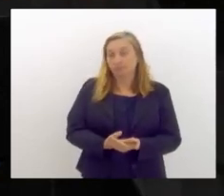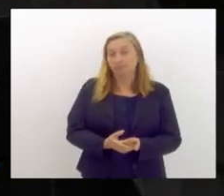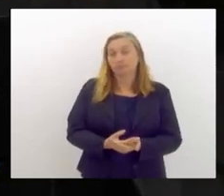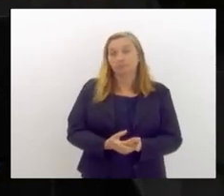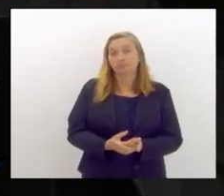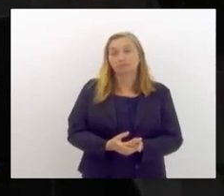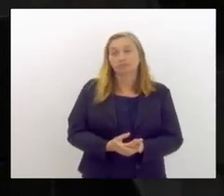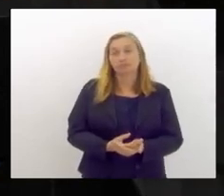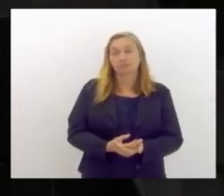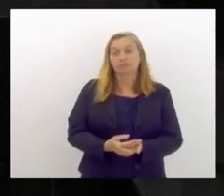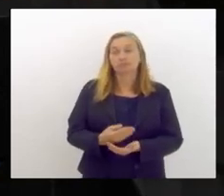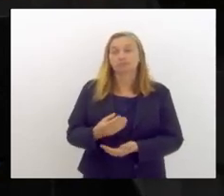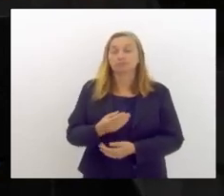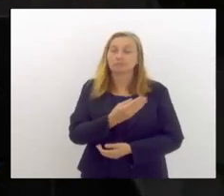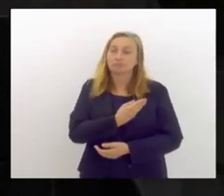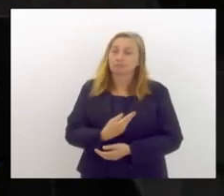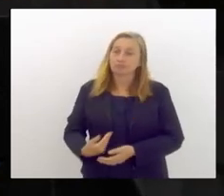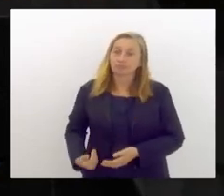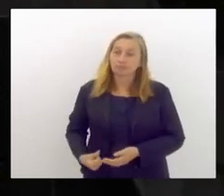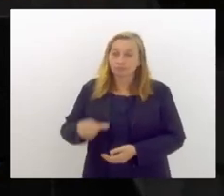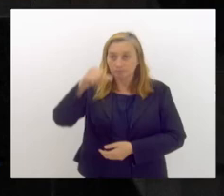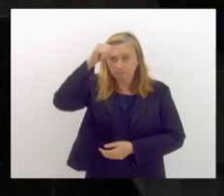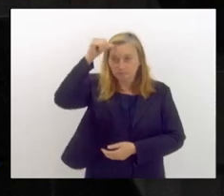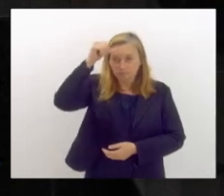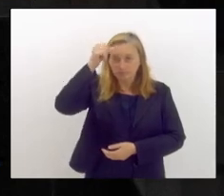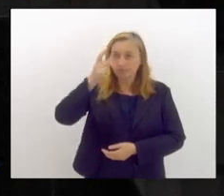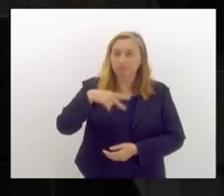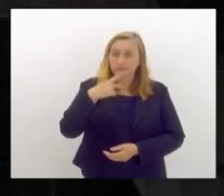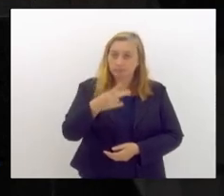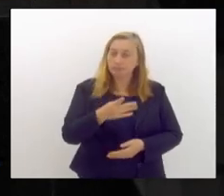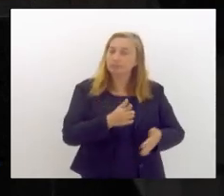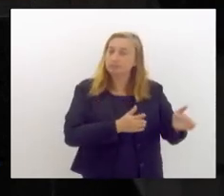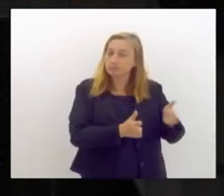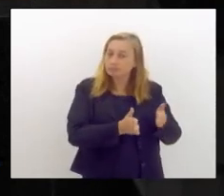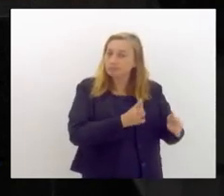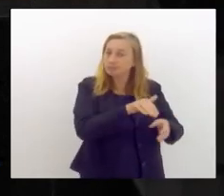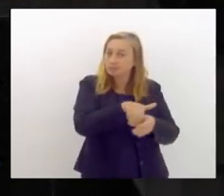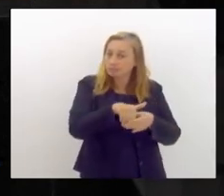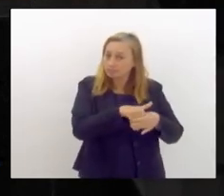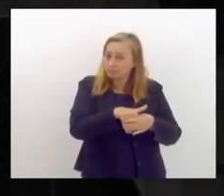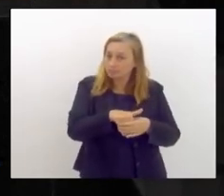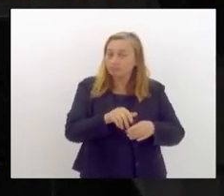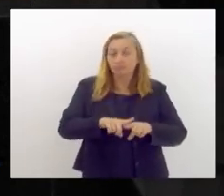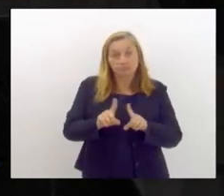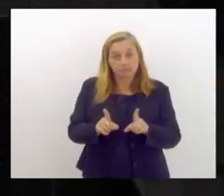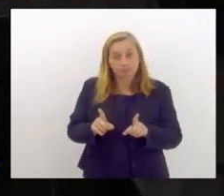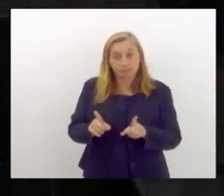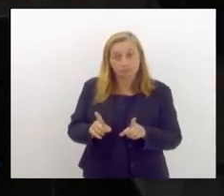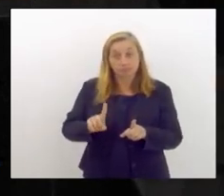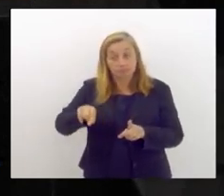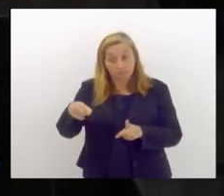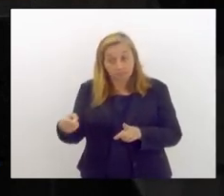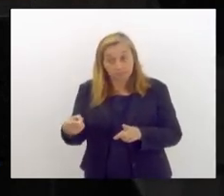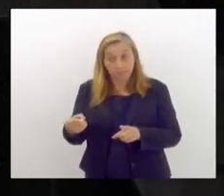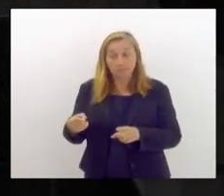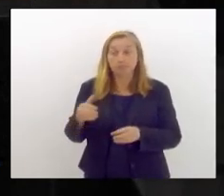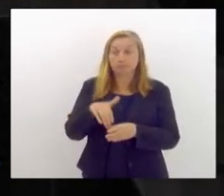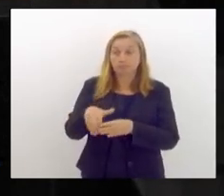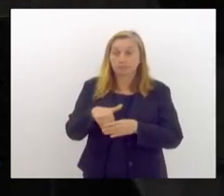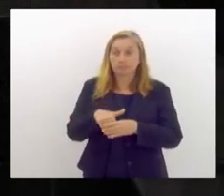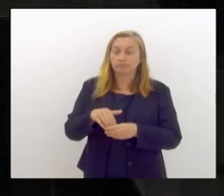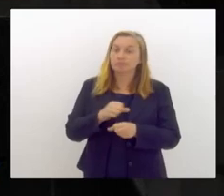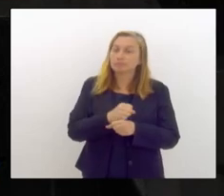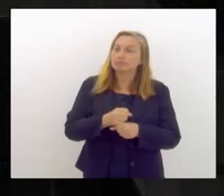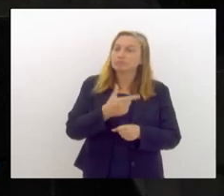nosso governador, que afirmou, não só no período eleitoral, mas no período pós-eleitoral, que o ano